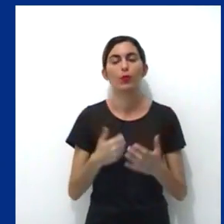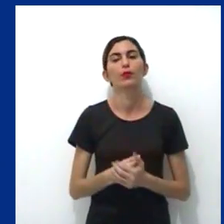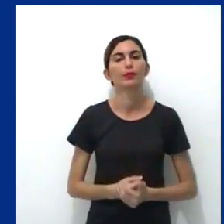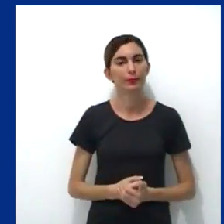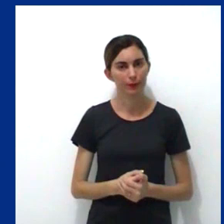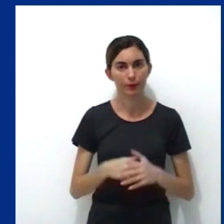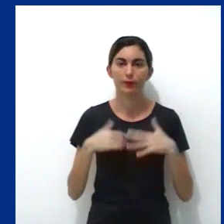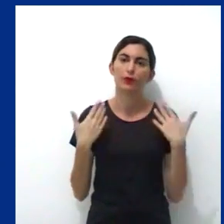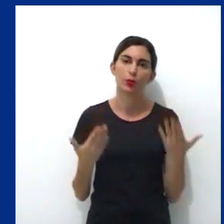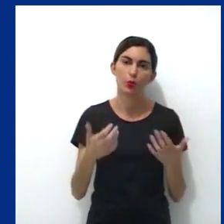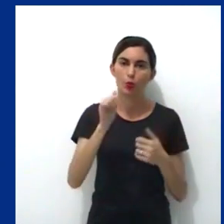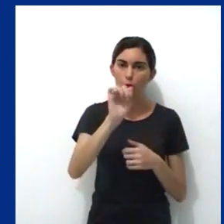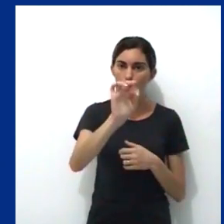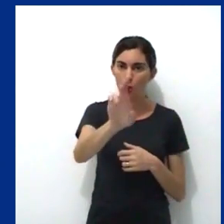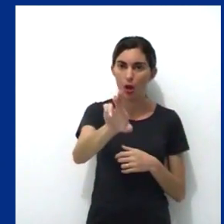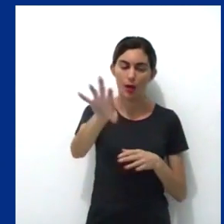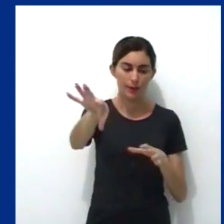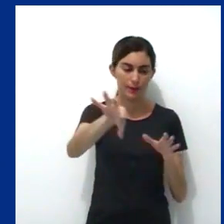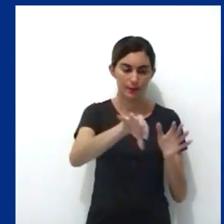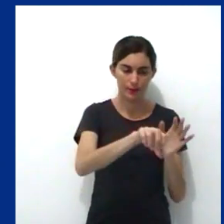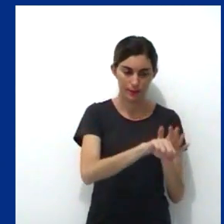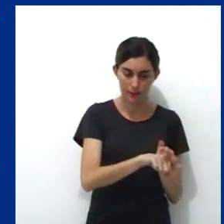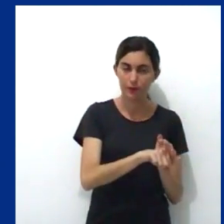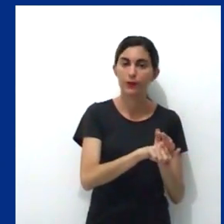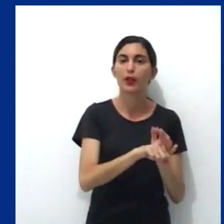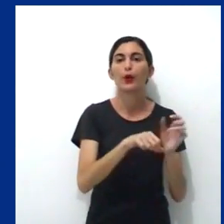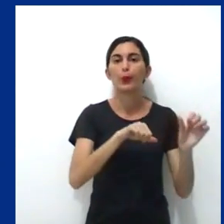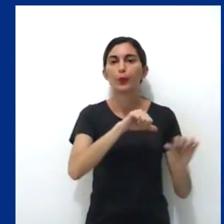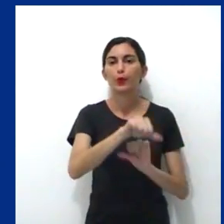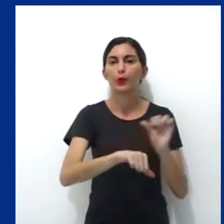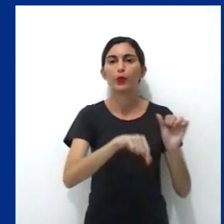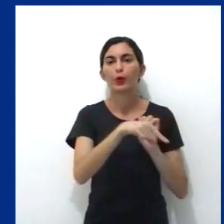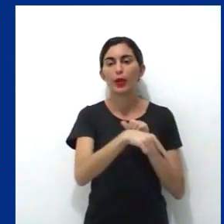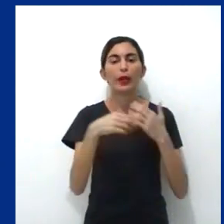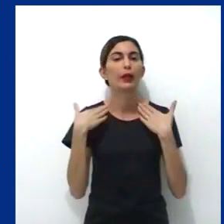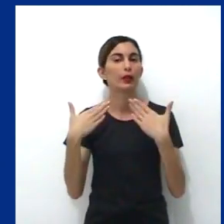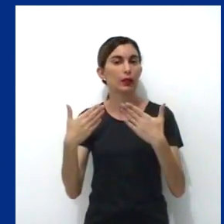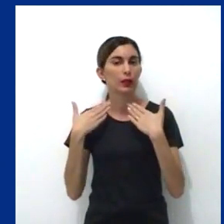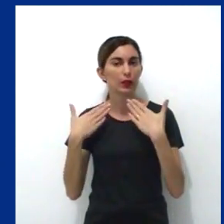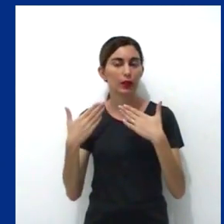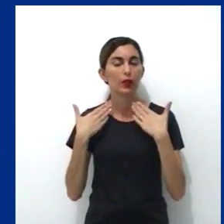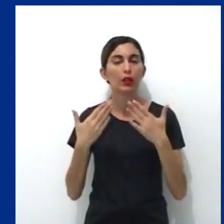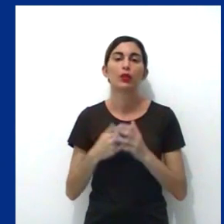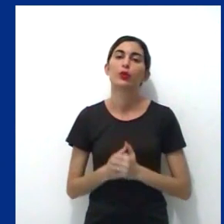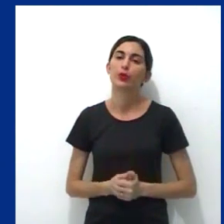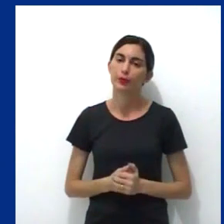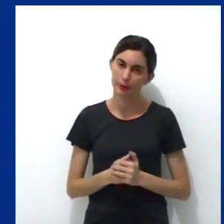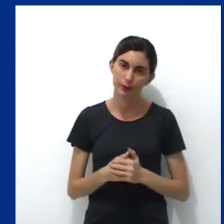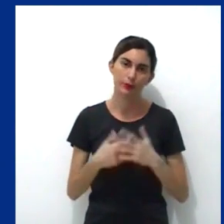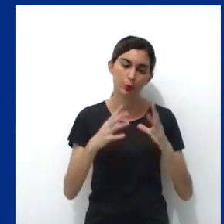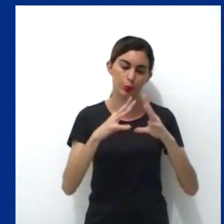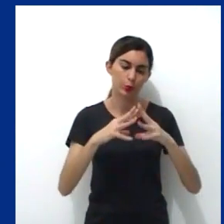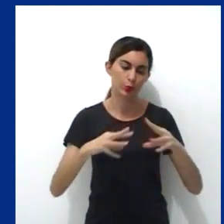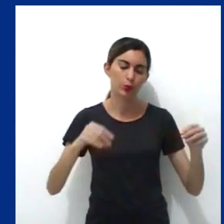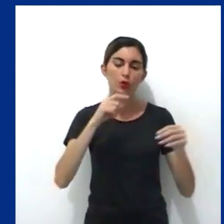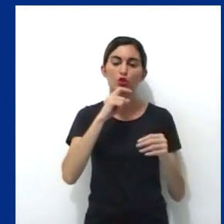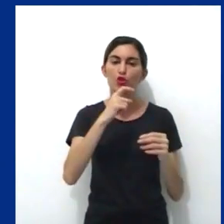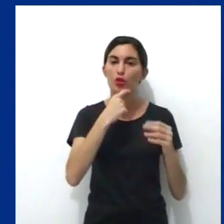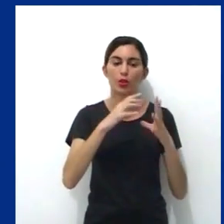água recebeu calor do ar. A água estava com a temperatura baixa,